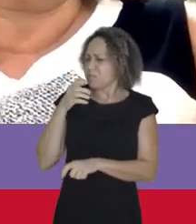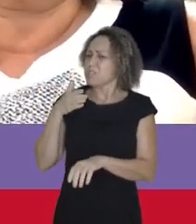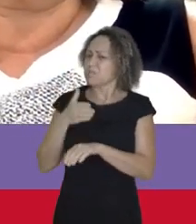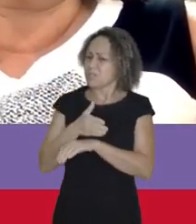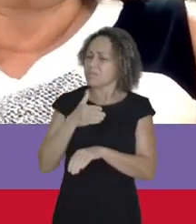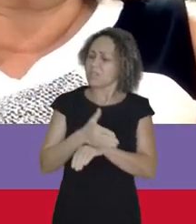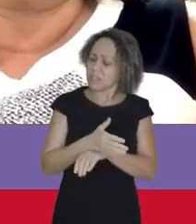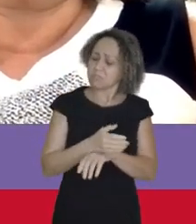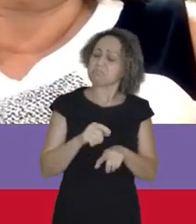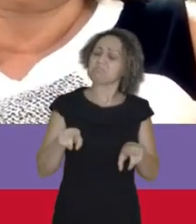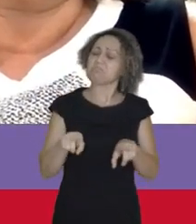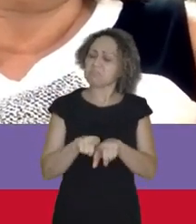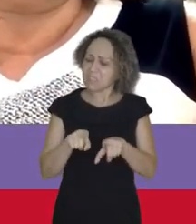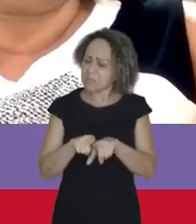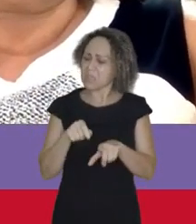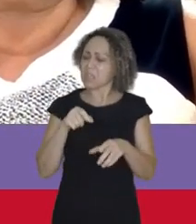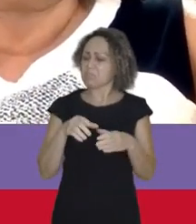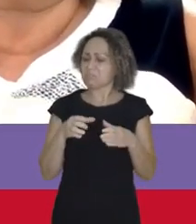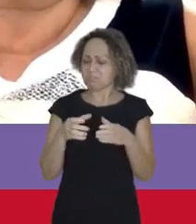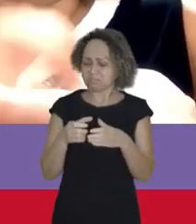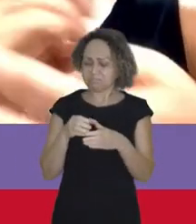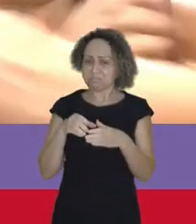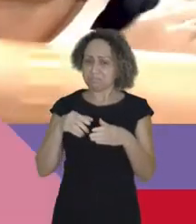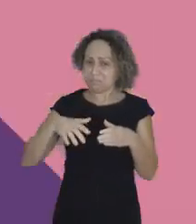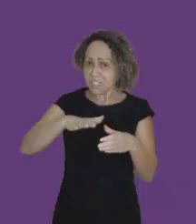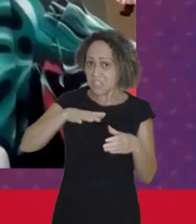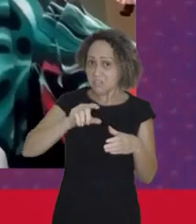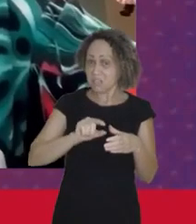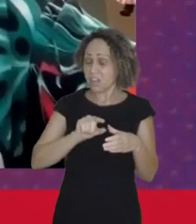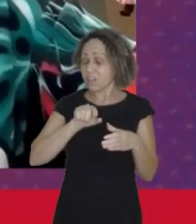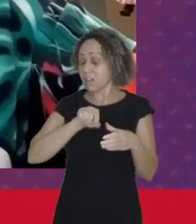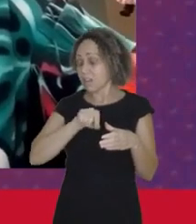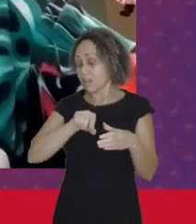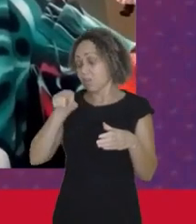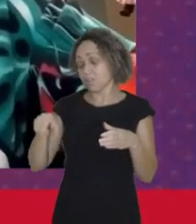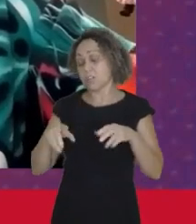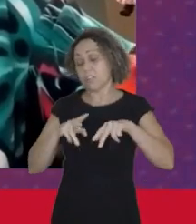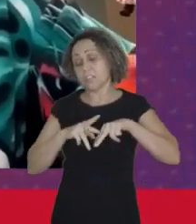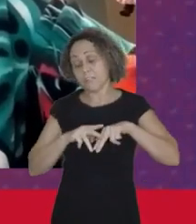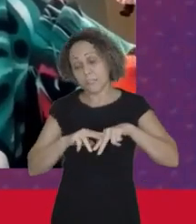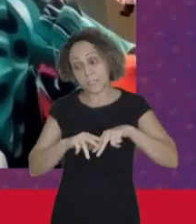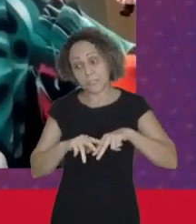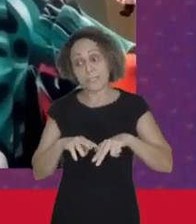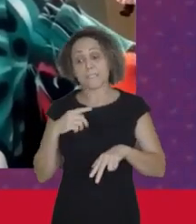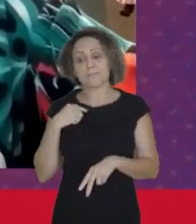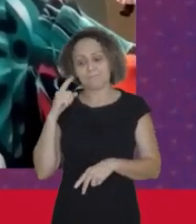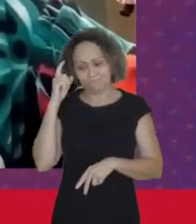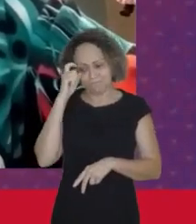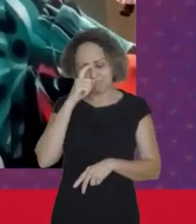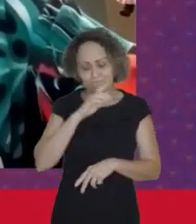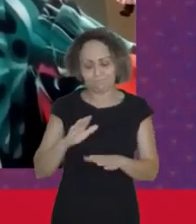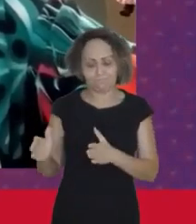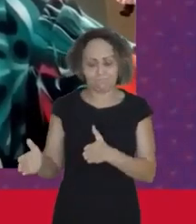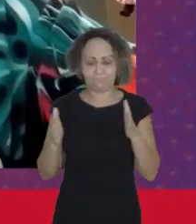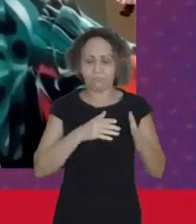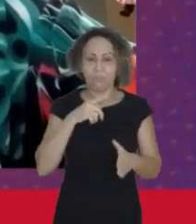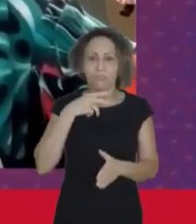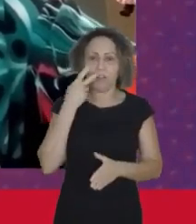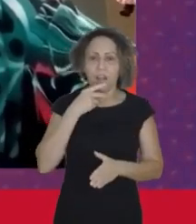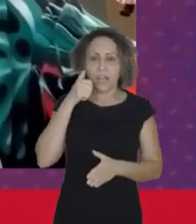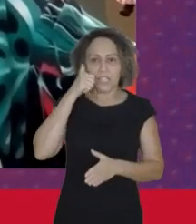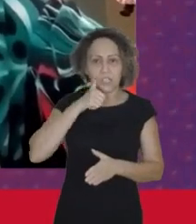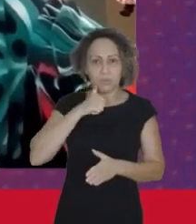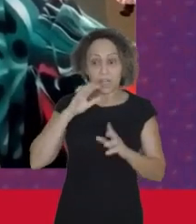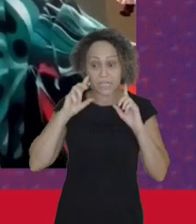gênero, né, batendo na nossa porta. É isso. Para a gente falar de mulheres com deficiência e de direito à saúde, a gente